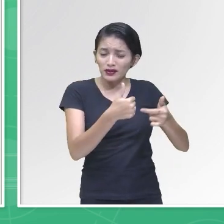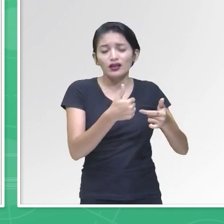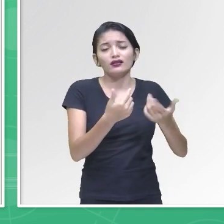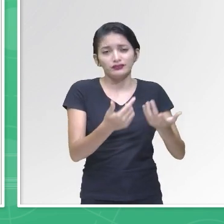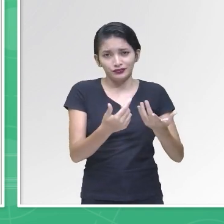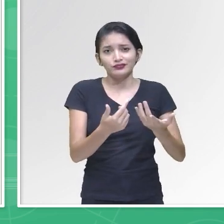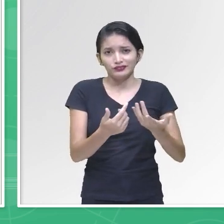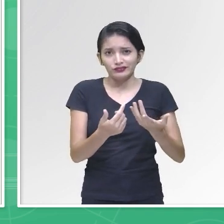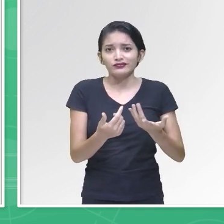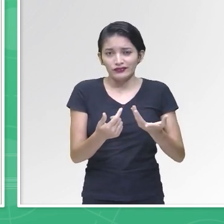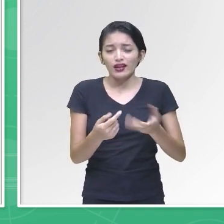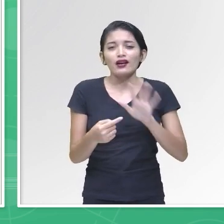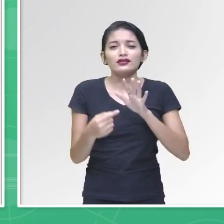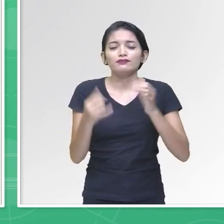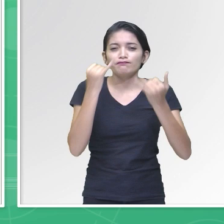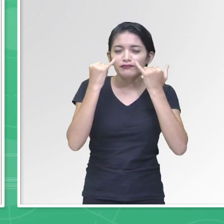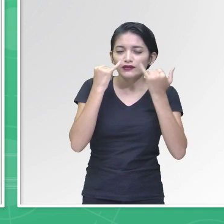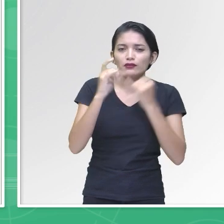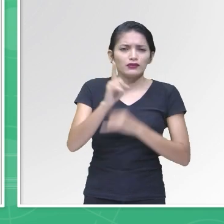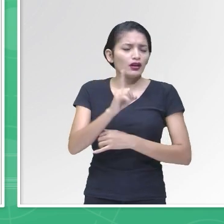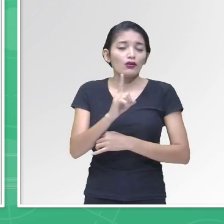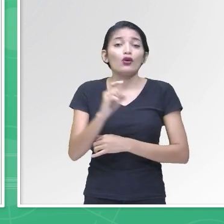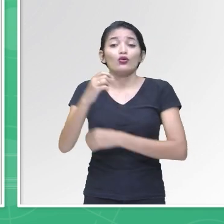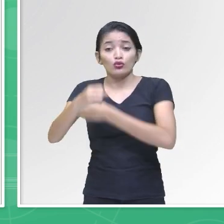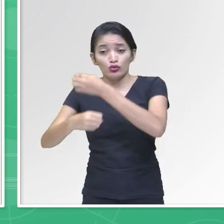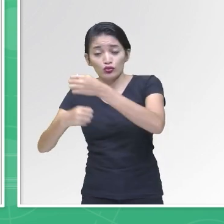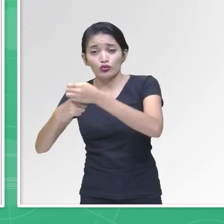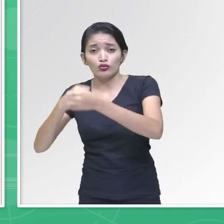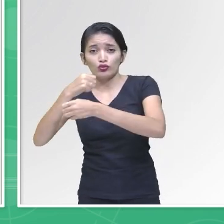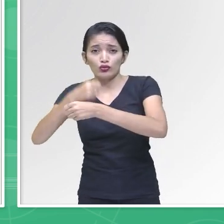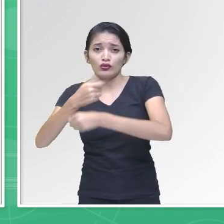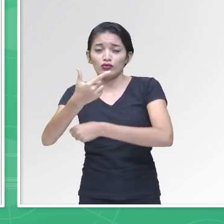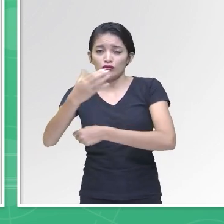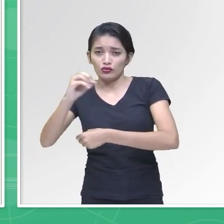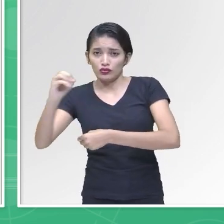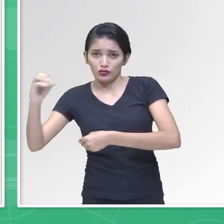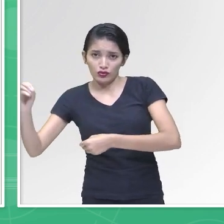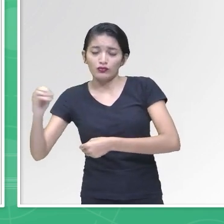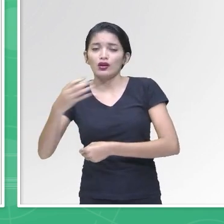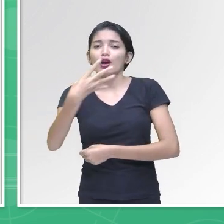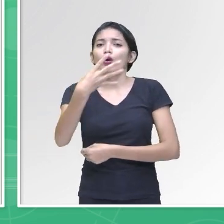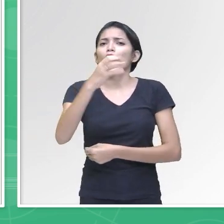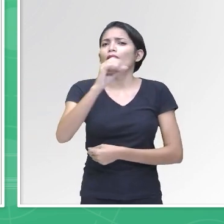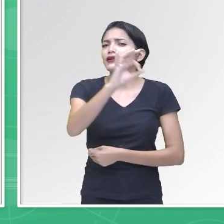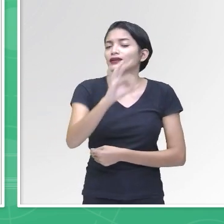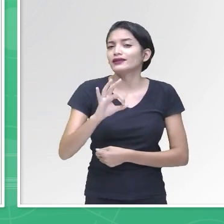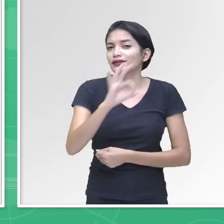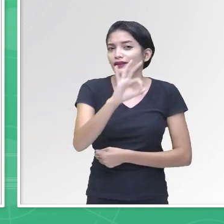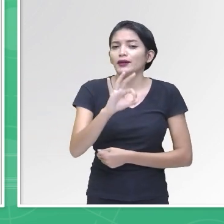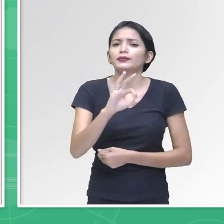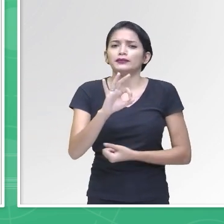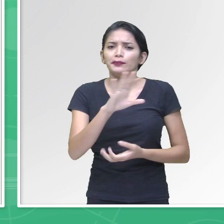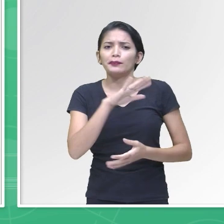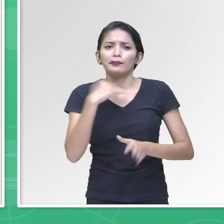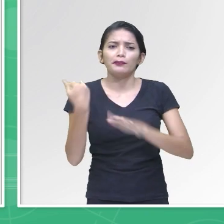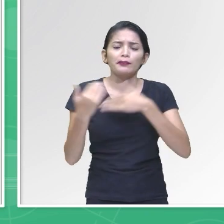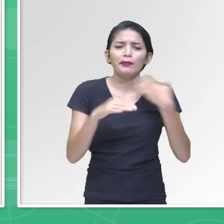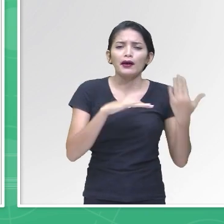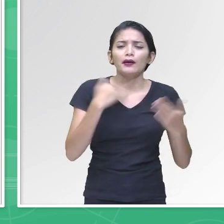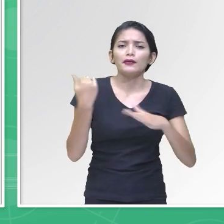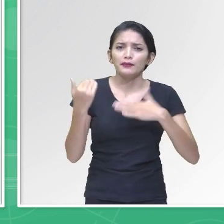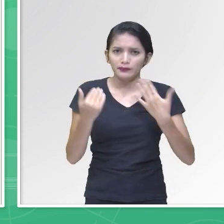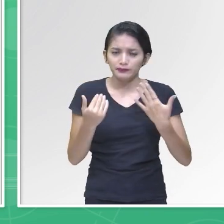este censo? Não. No ano 2000, 40% do total de óbitos por